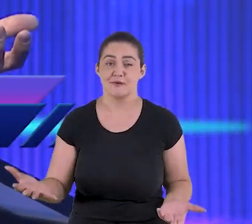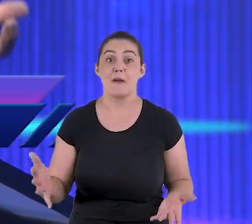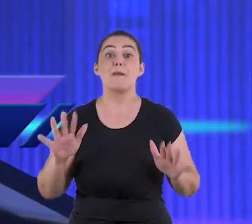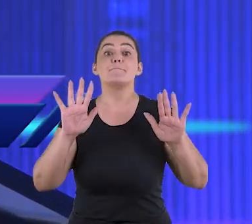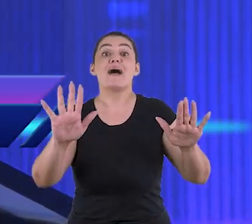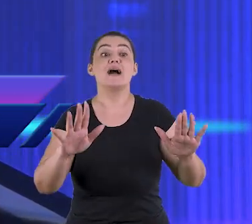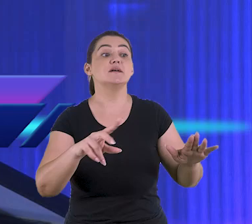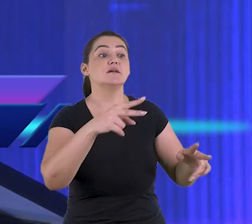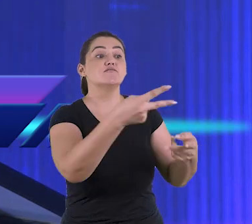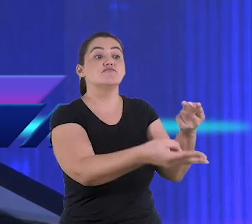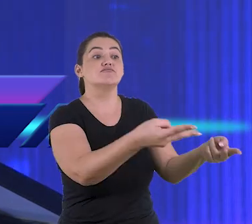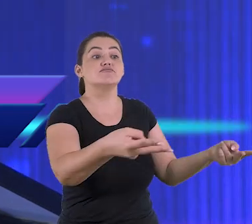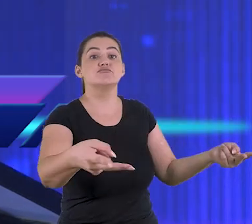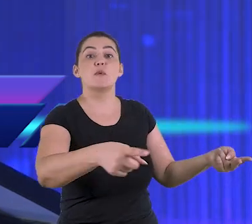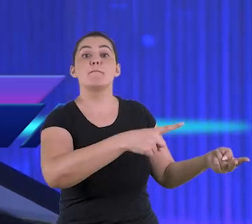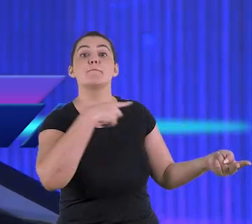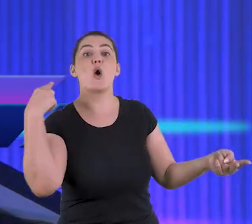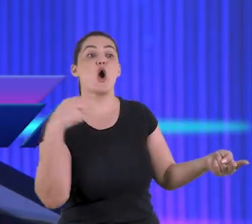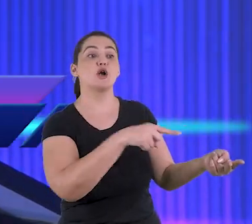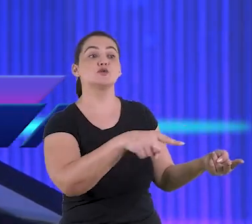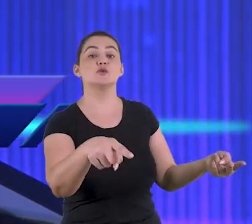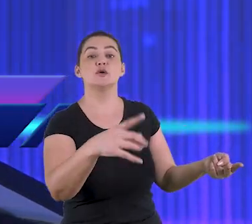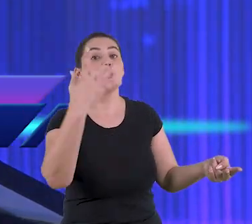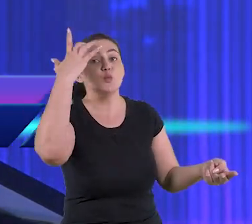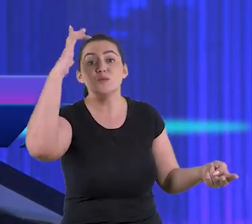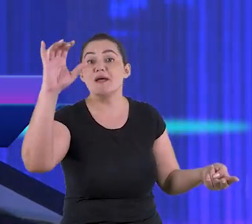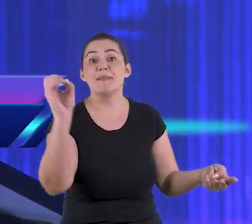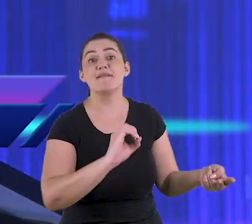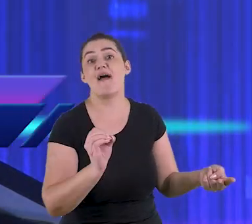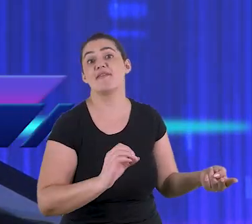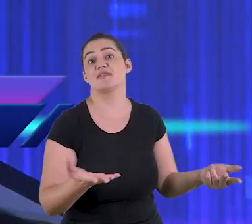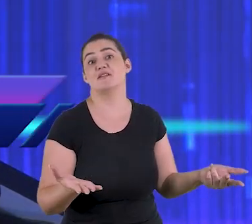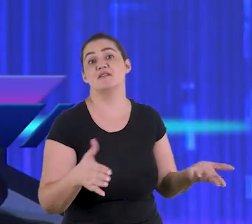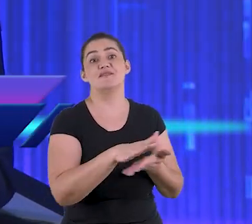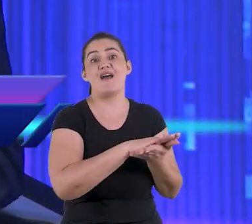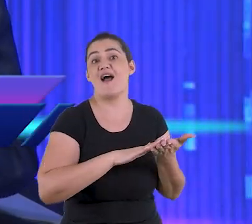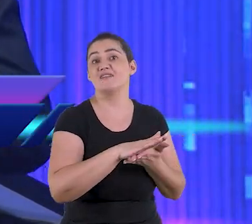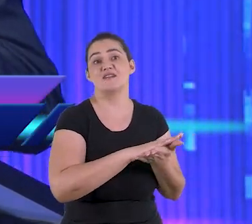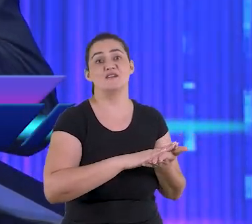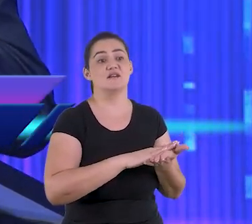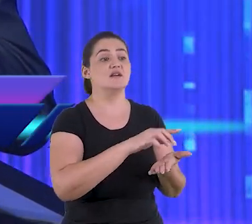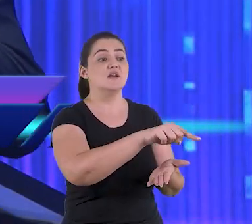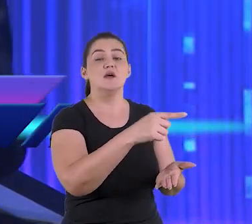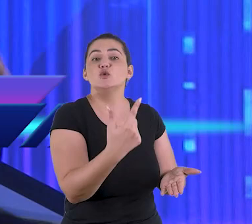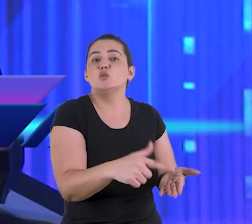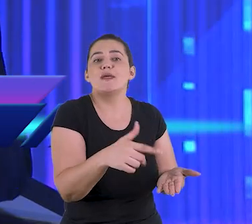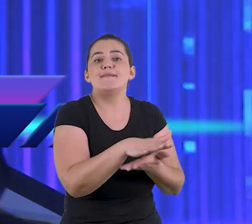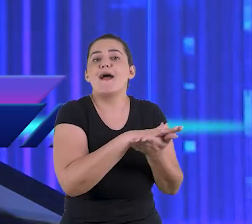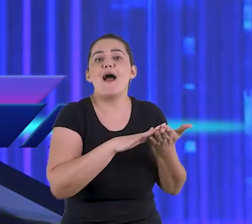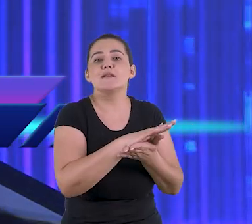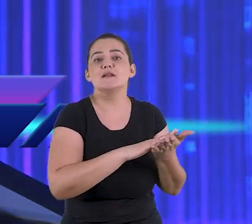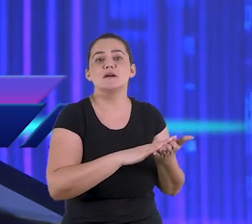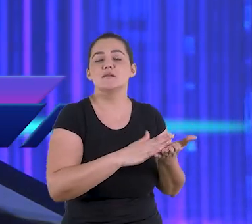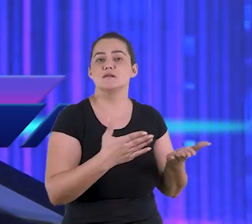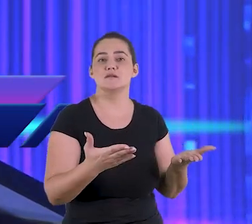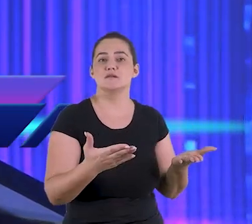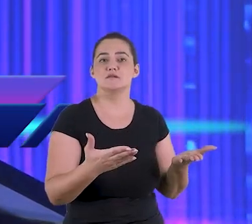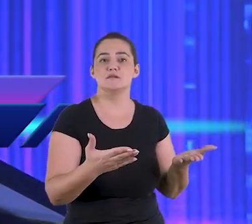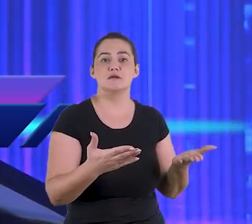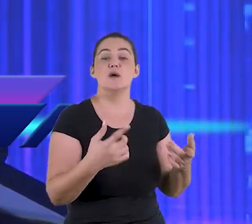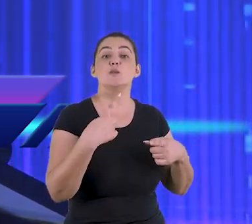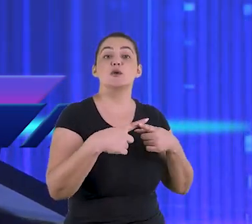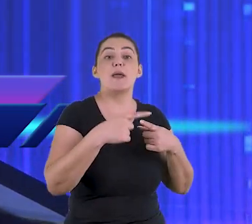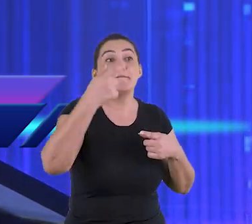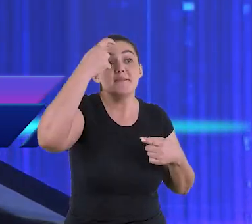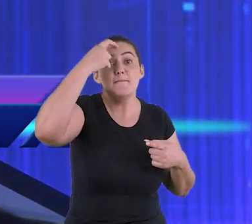morrer, sabemos que vamos morrer. Mas Salomão diz, os mortos não sabem nada. Eles não